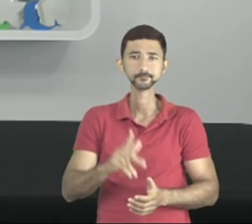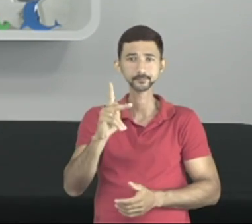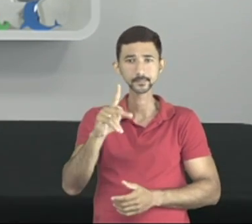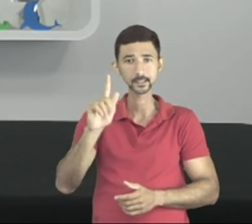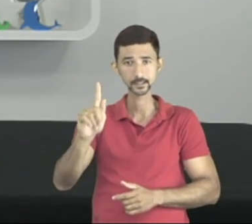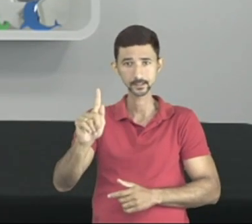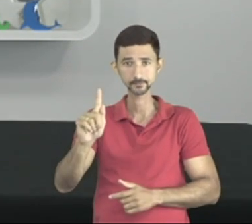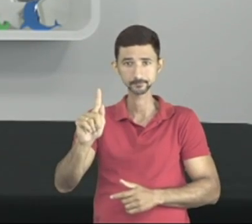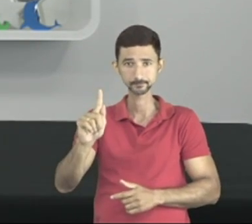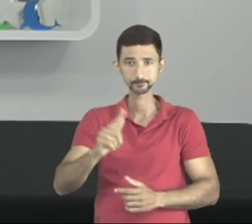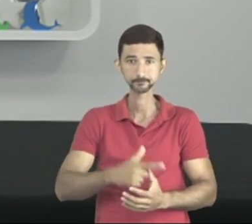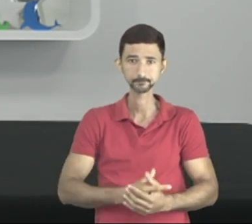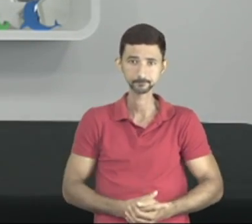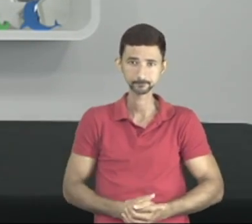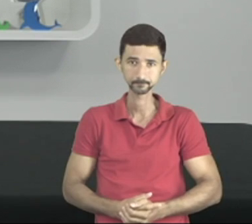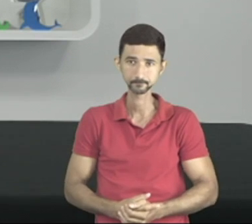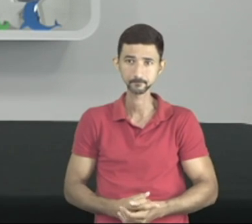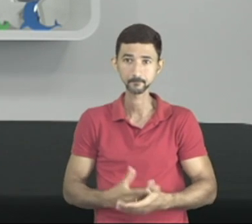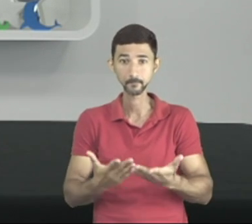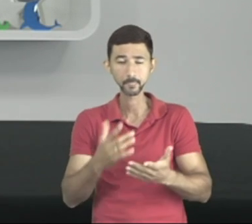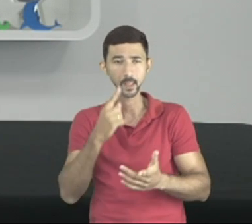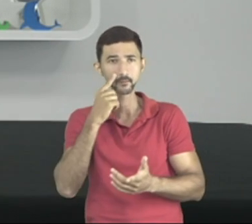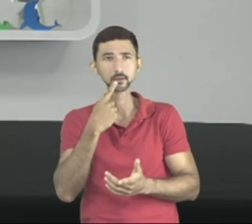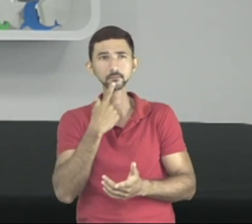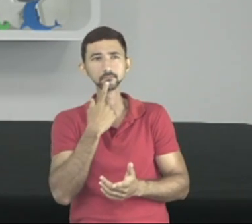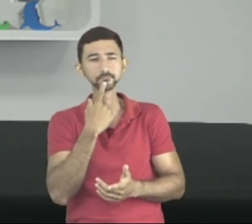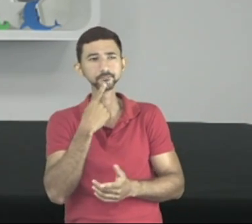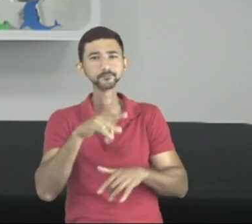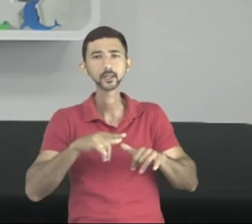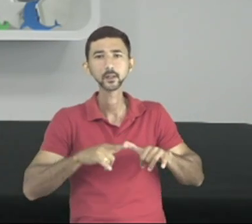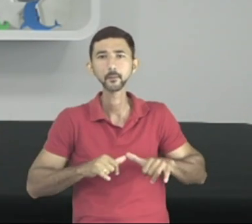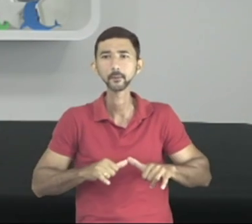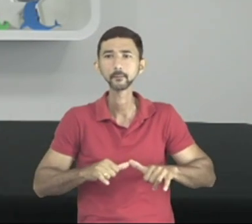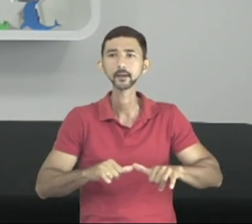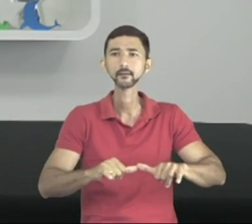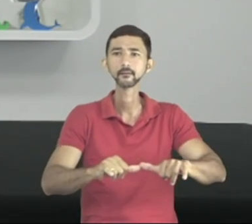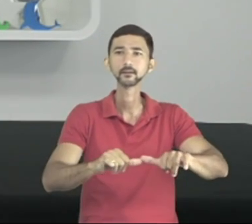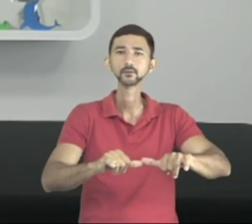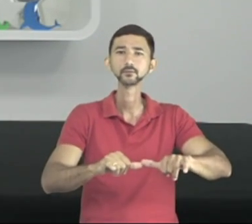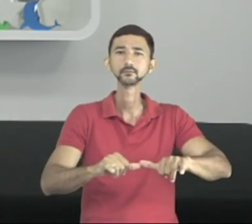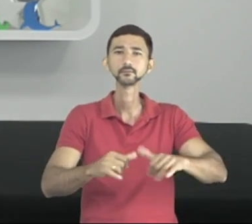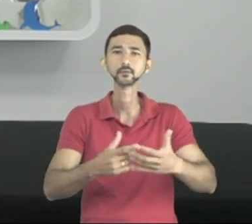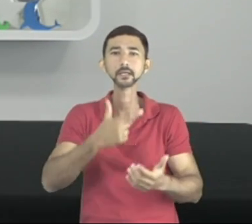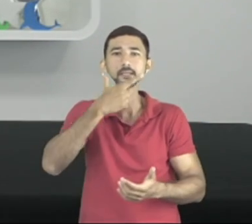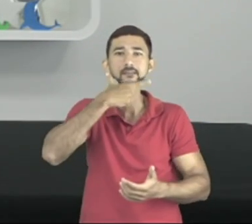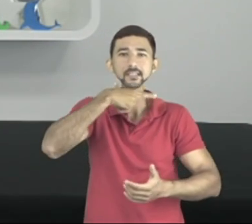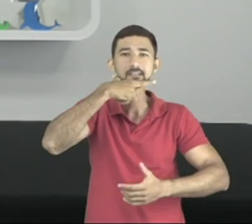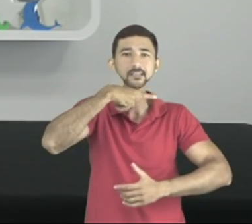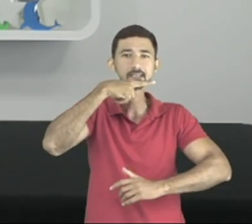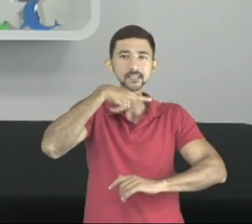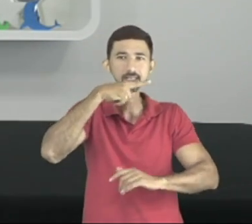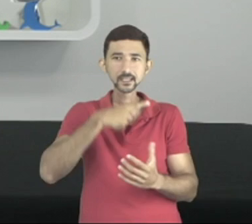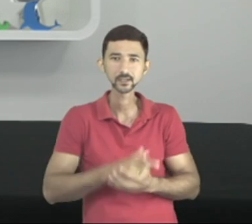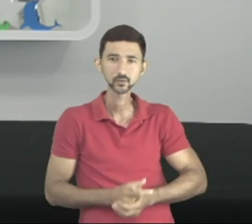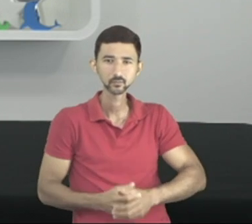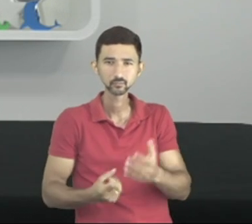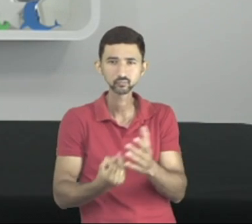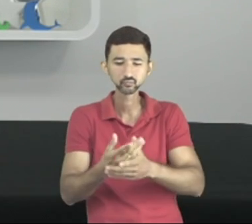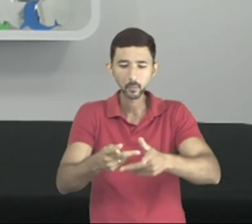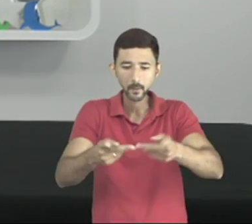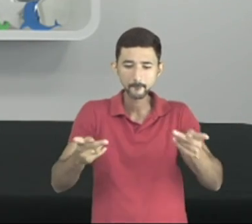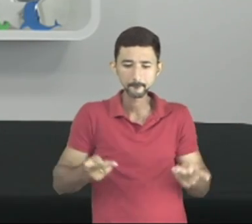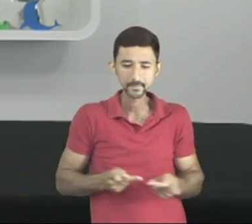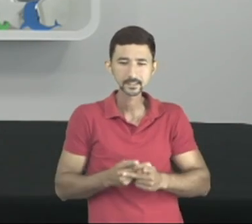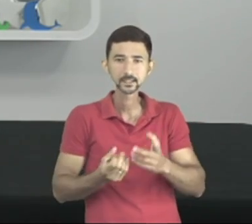quilograma, tá? Porém, você vai ali no supermercado, vai querer comprar queijo para fazer uma pizza.